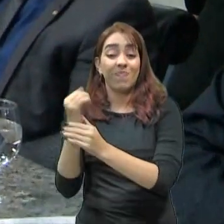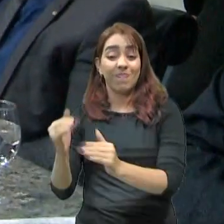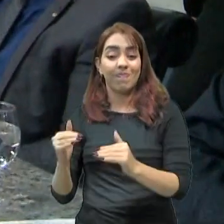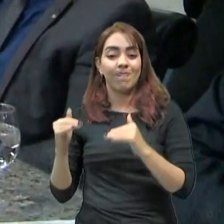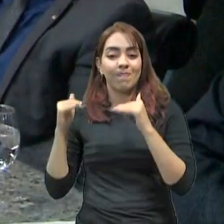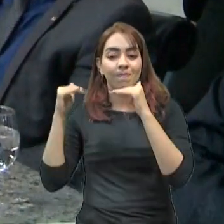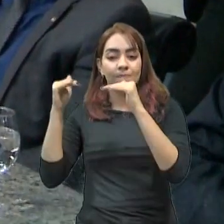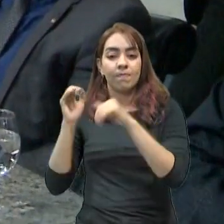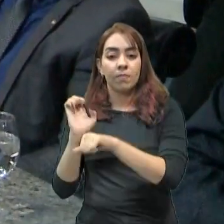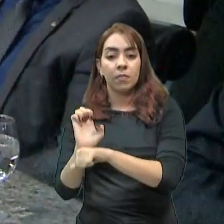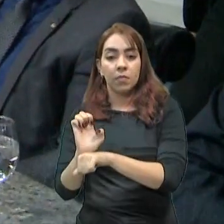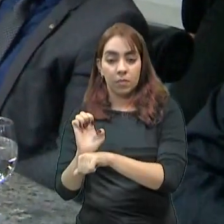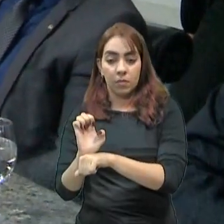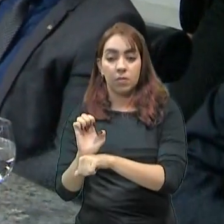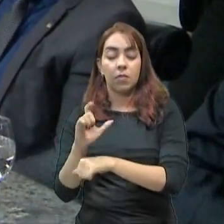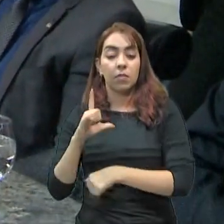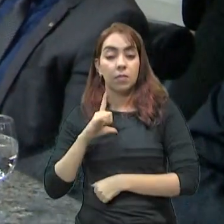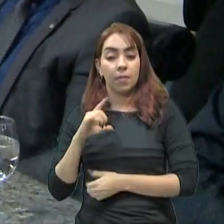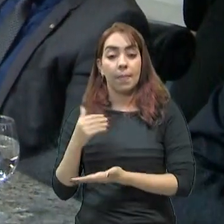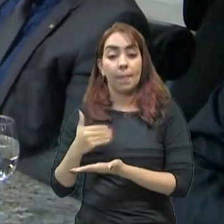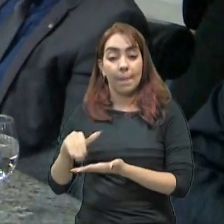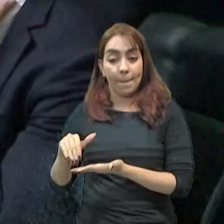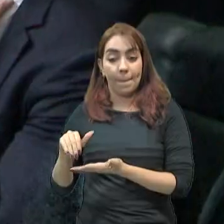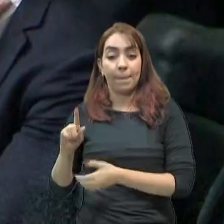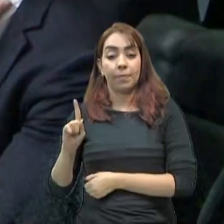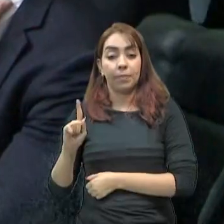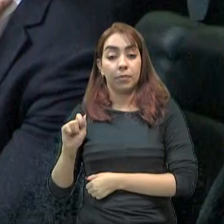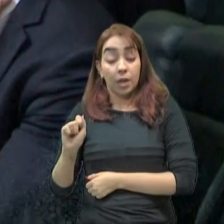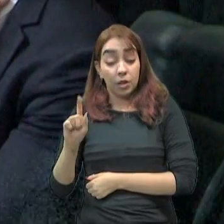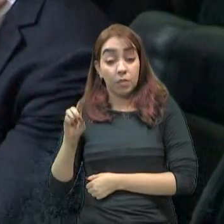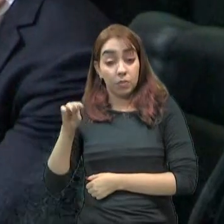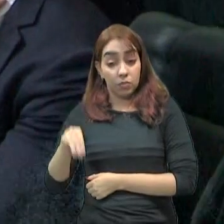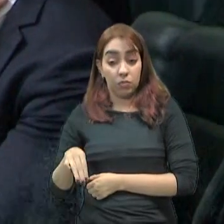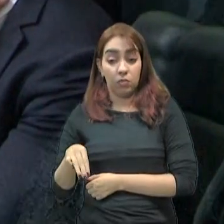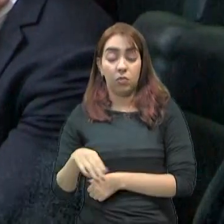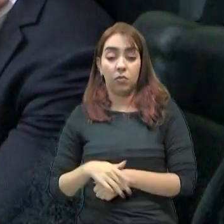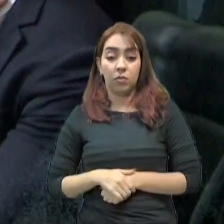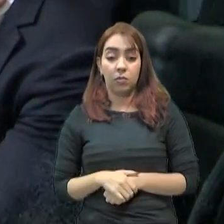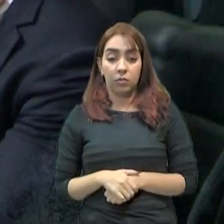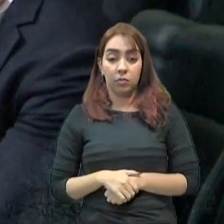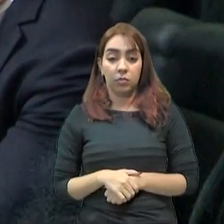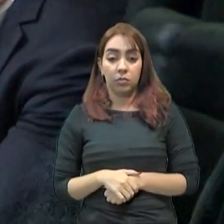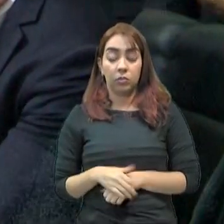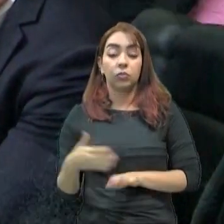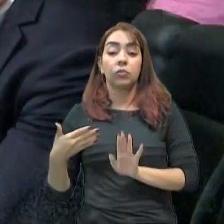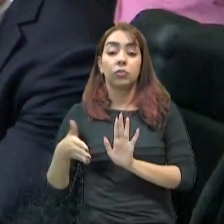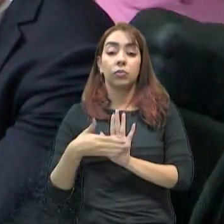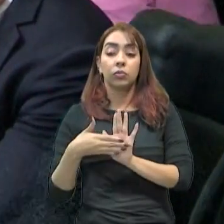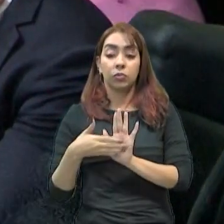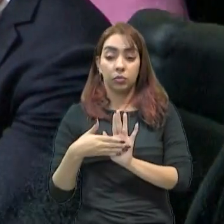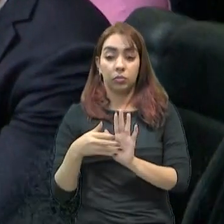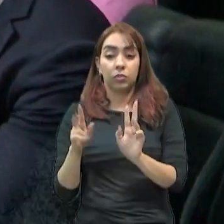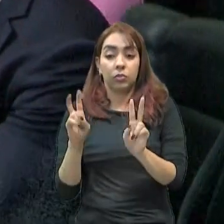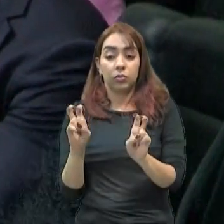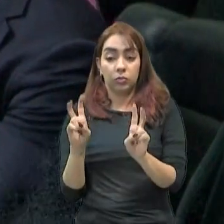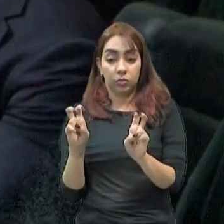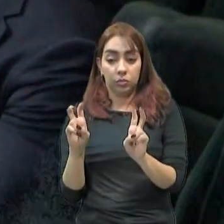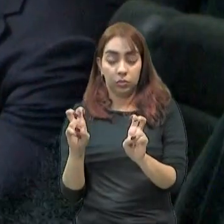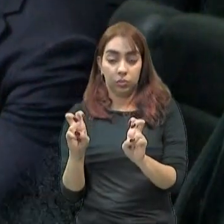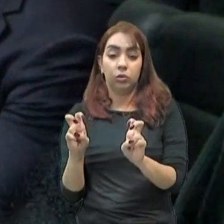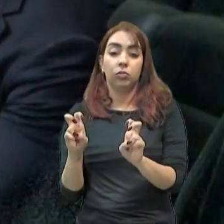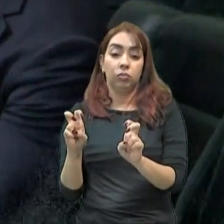vinculada à Secretaria de Administração Penitenciária a proposta se refere ao regime disciplinar aplicado aos